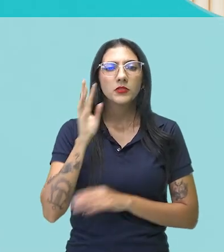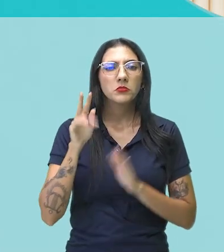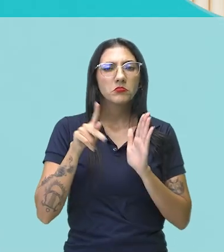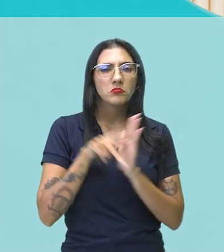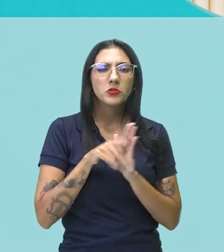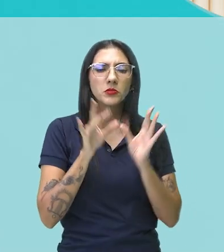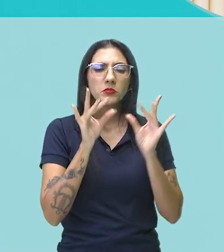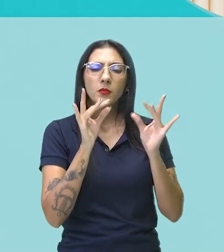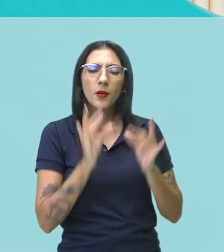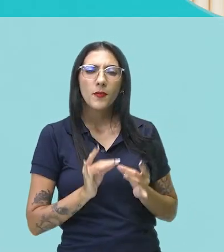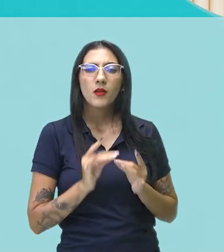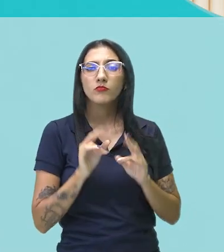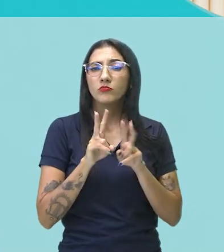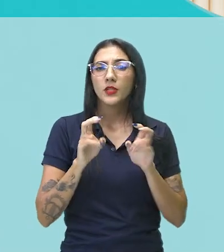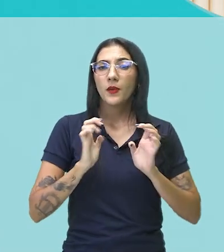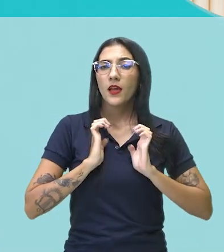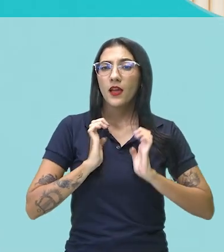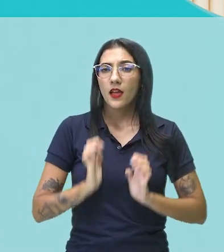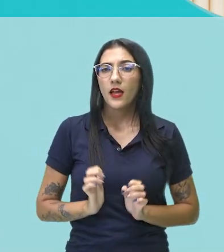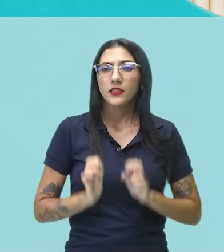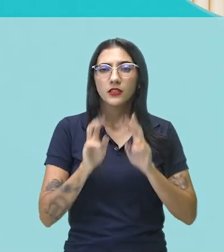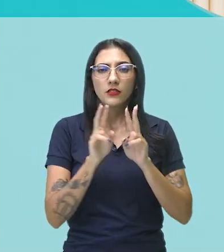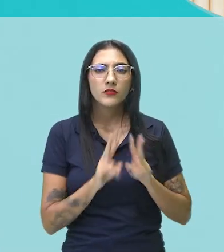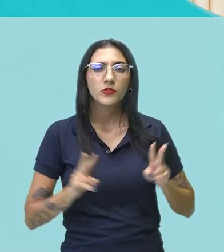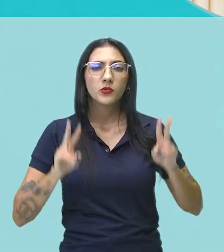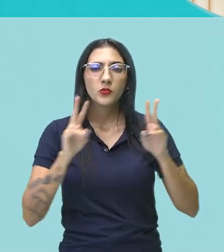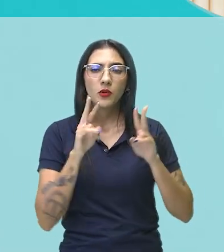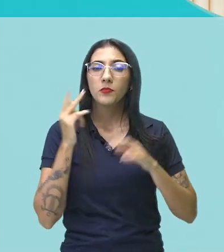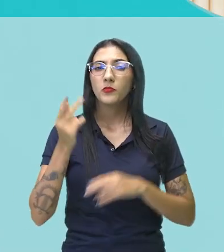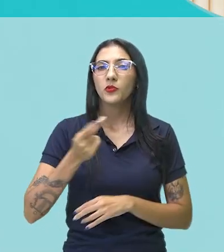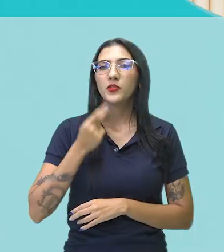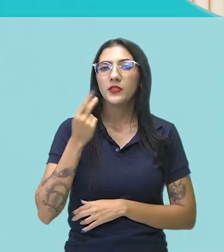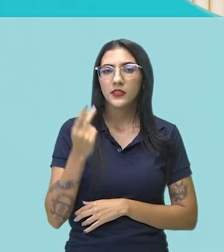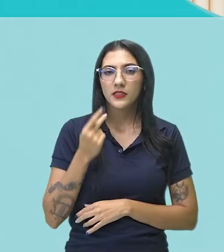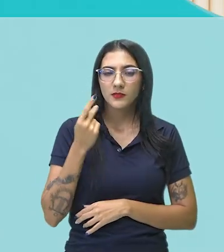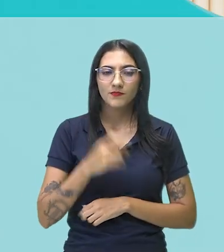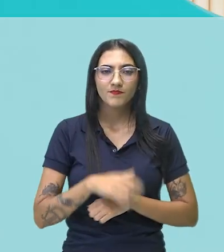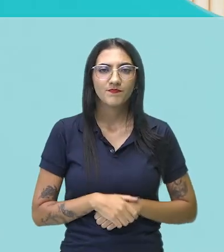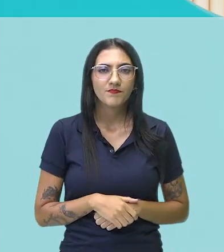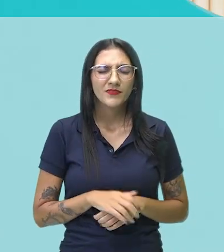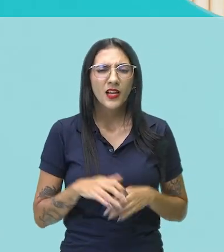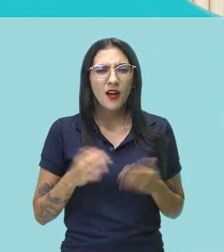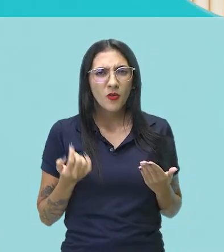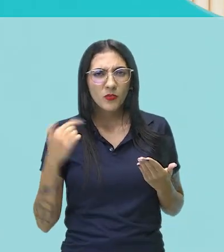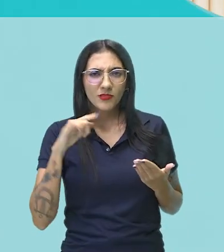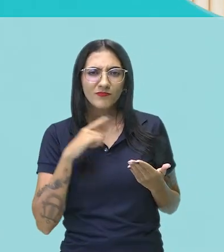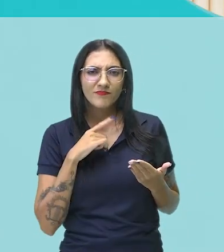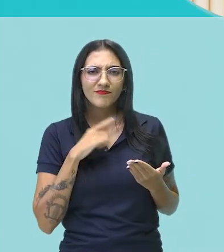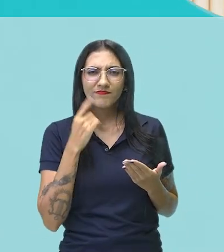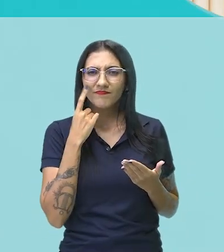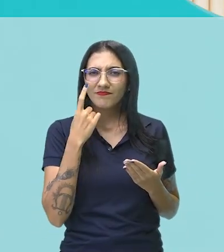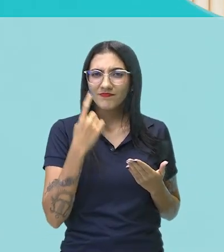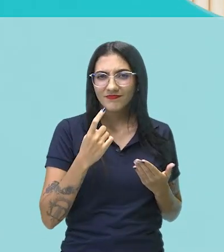reflexões profundas sobre ética, estética e política. Alguma